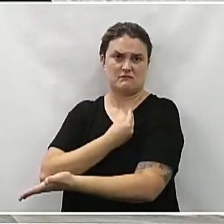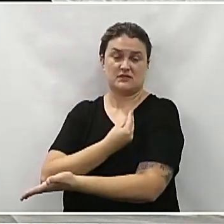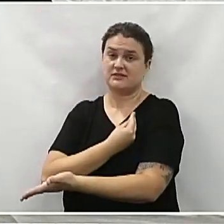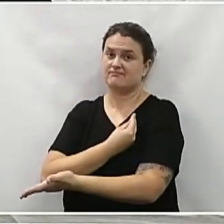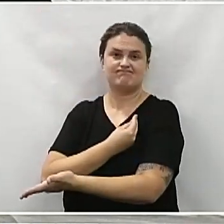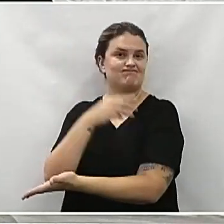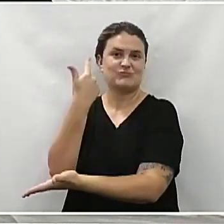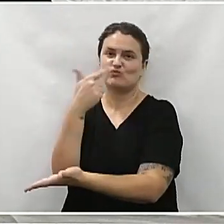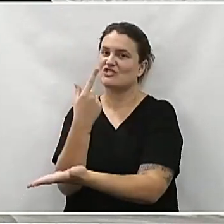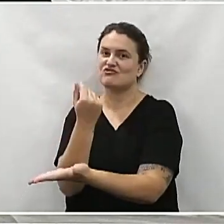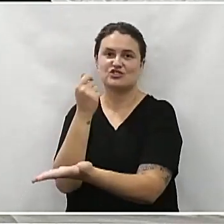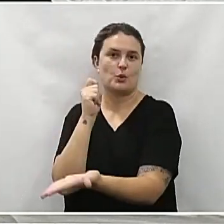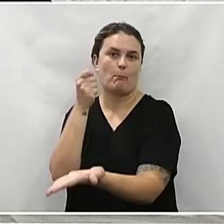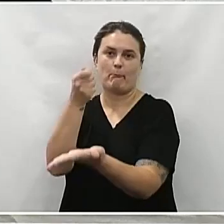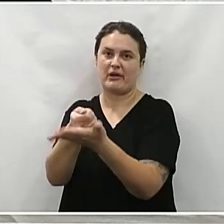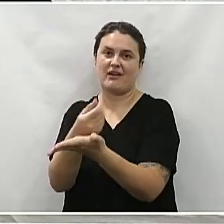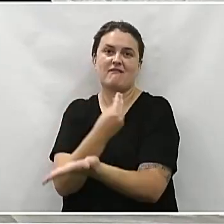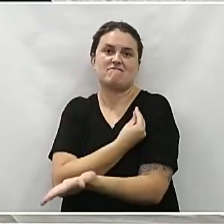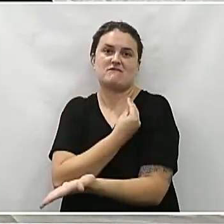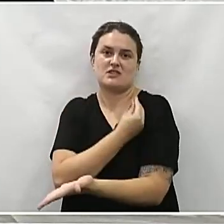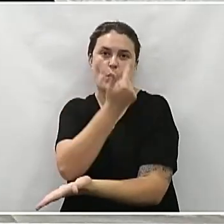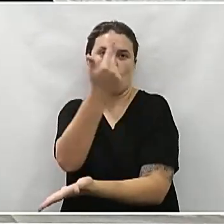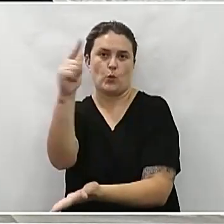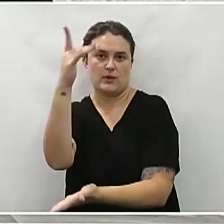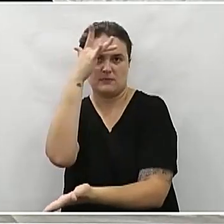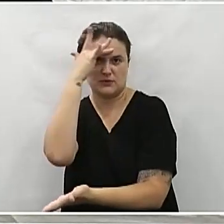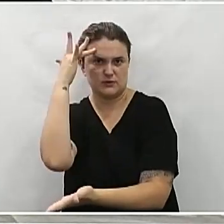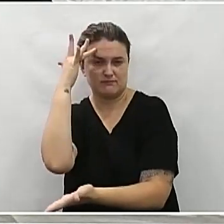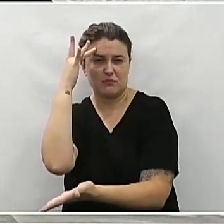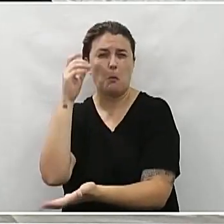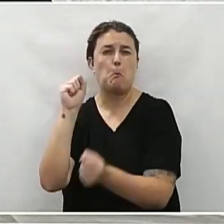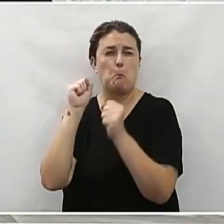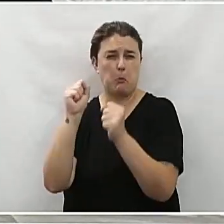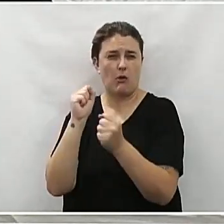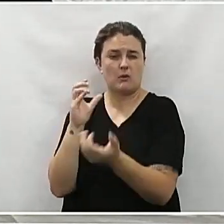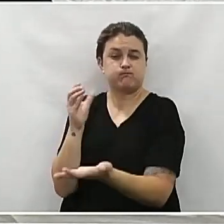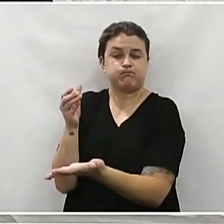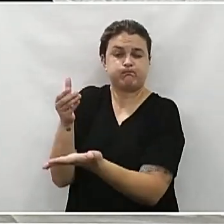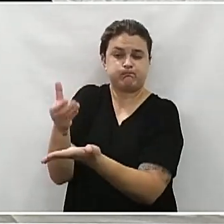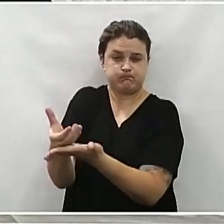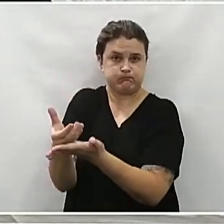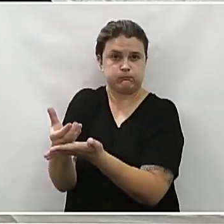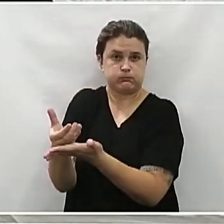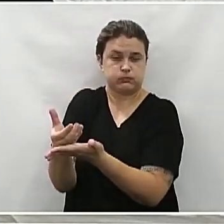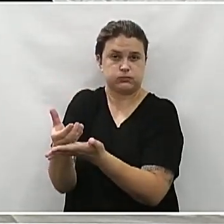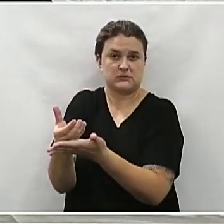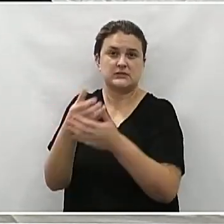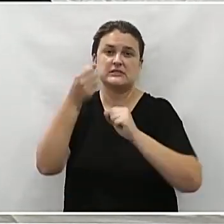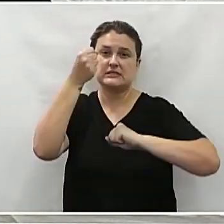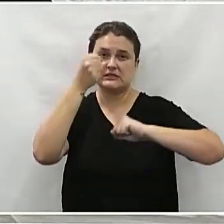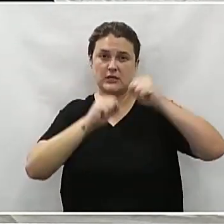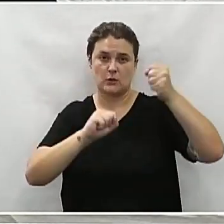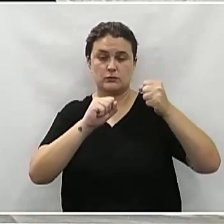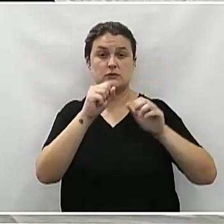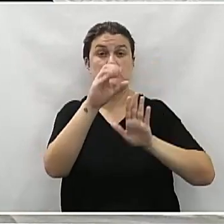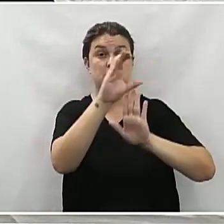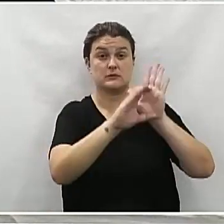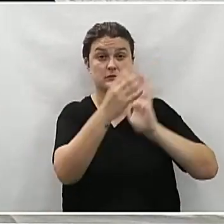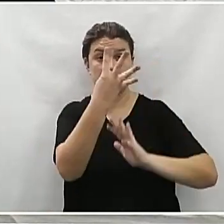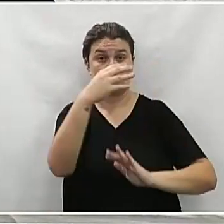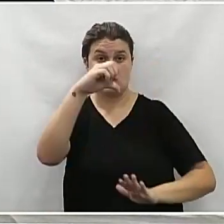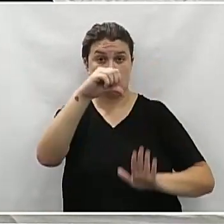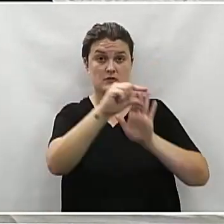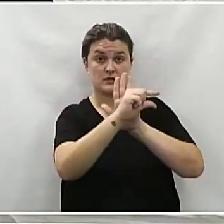Pois não há dinheiro que pague a vida de alguém. Por mais dinheiro que a pessoa tenha. Salmos, capítulo 49,